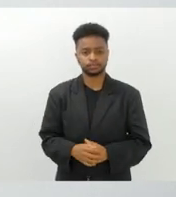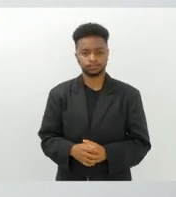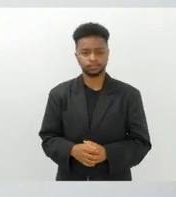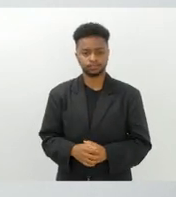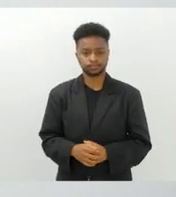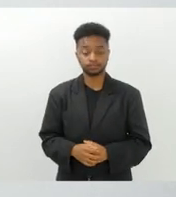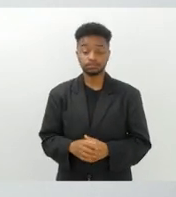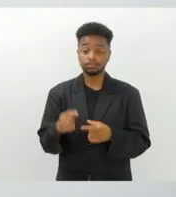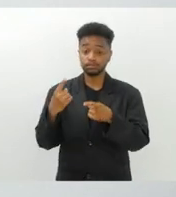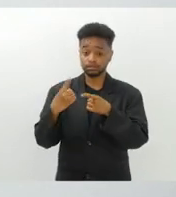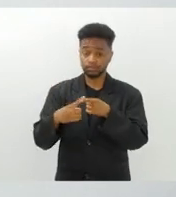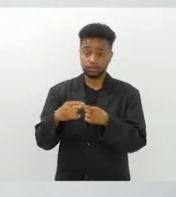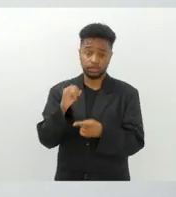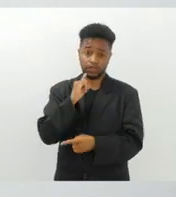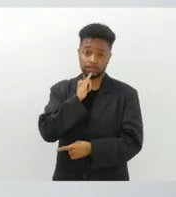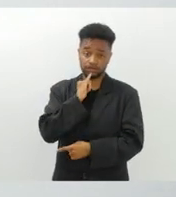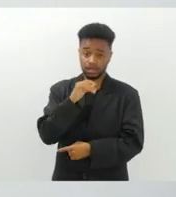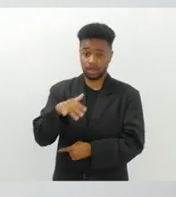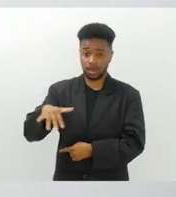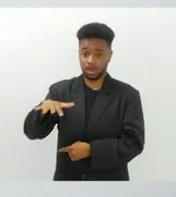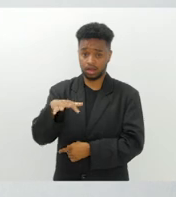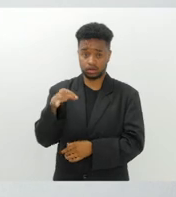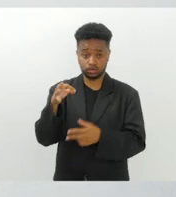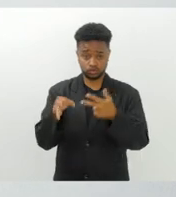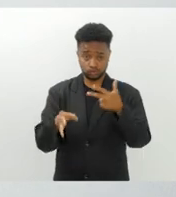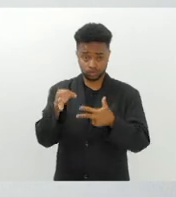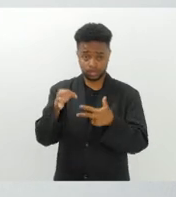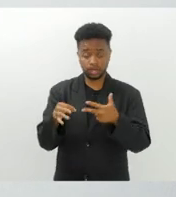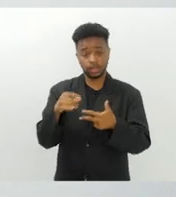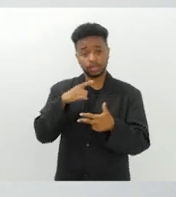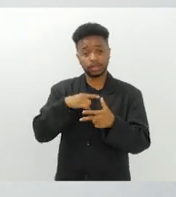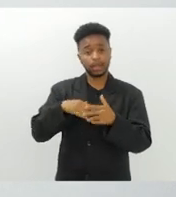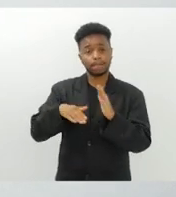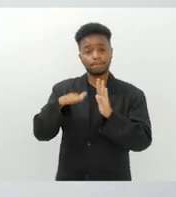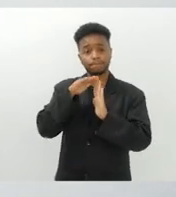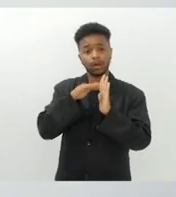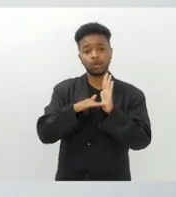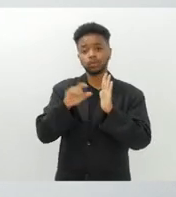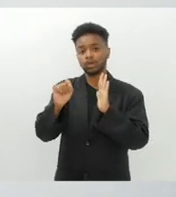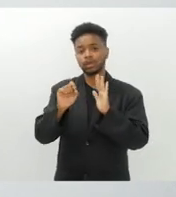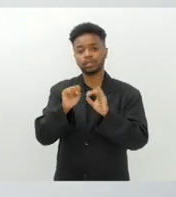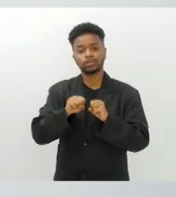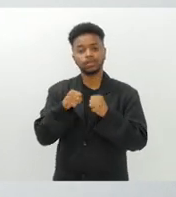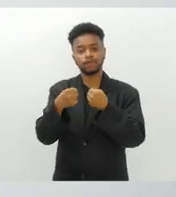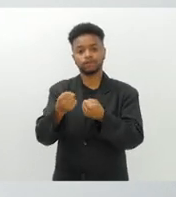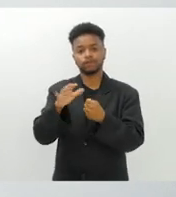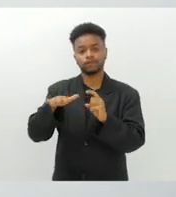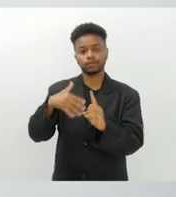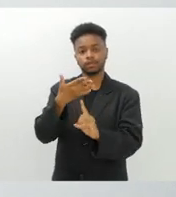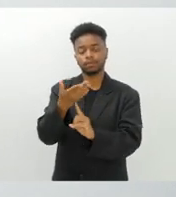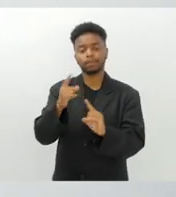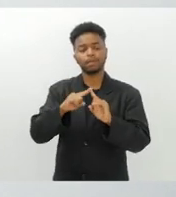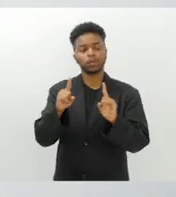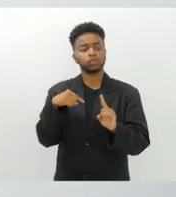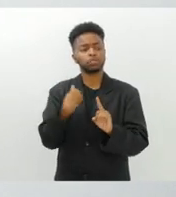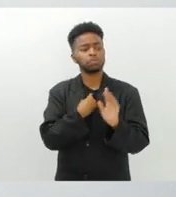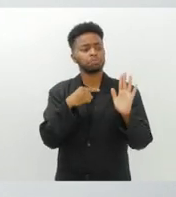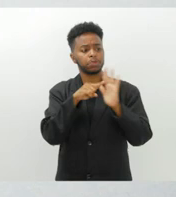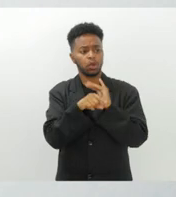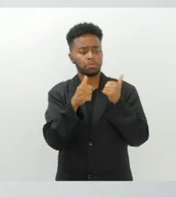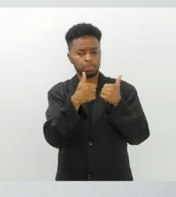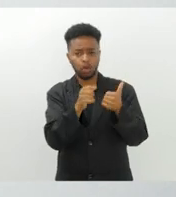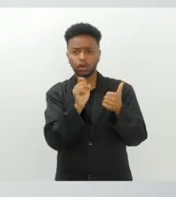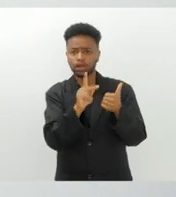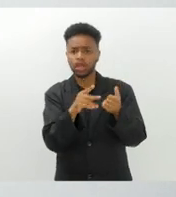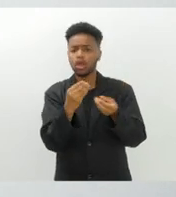infelizmente, os órgãos jurídicos têm a pauta de defesa ambiental. Mas aí a gente pergunta, tá, mas o que, que o